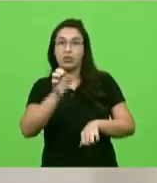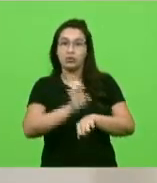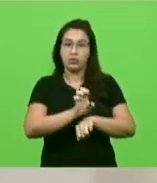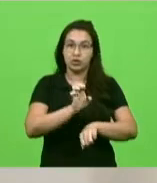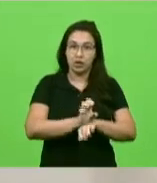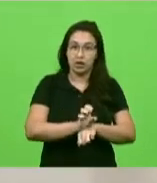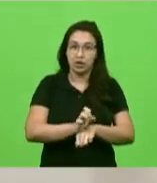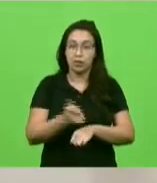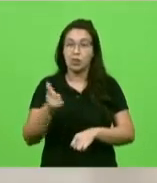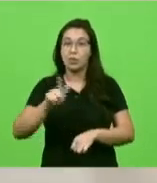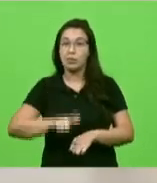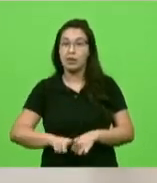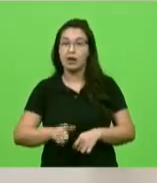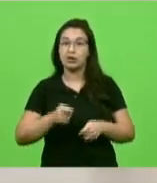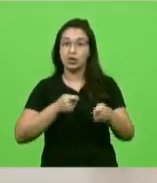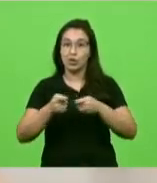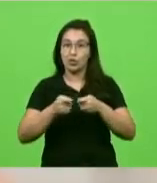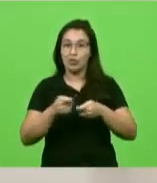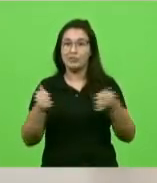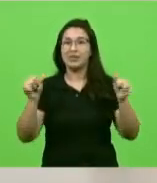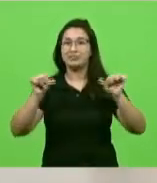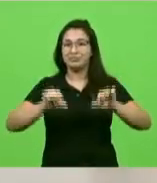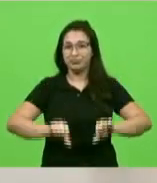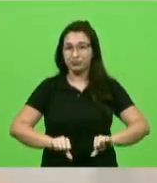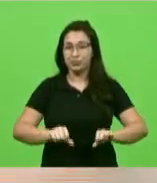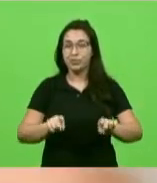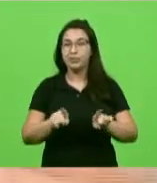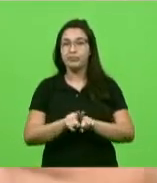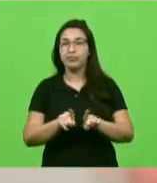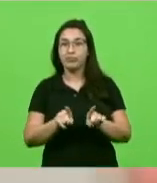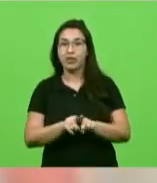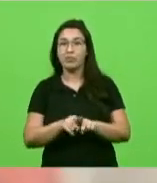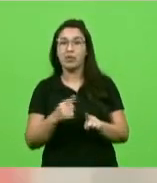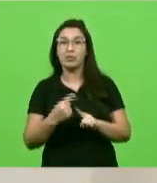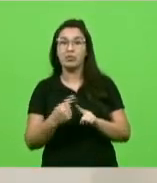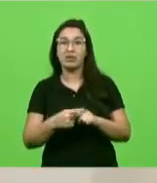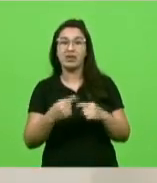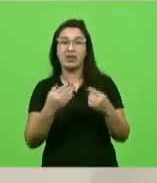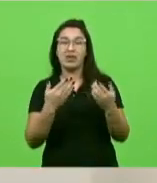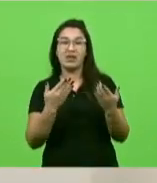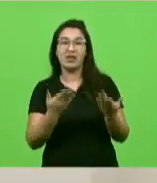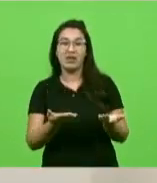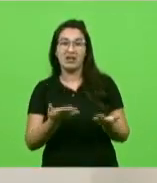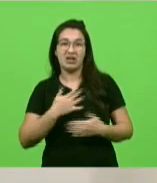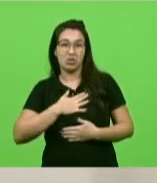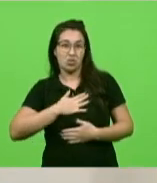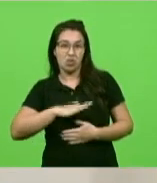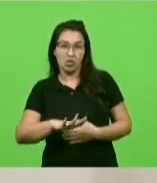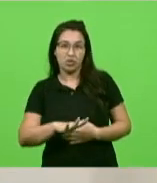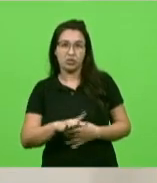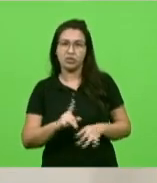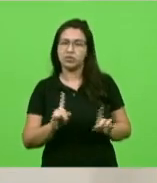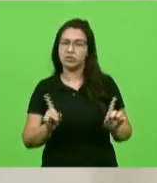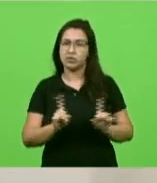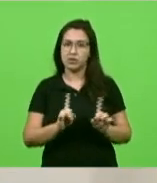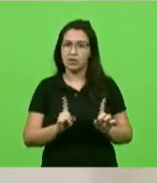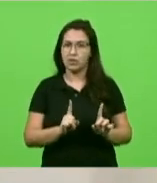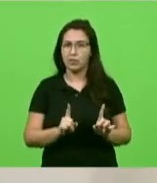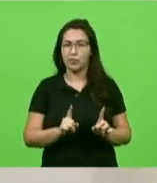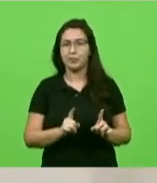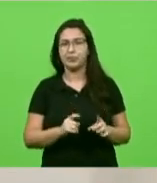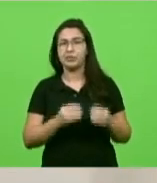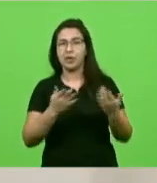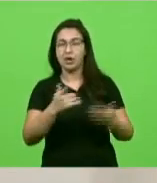vai mal, porque o governante é intransigível ou porque é conveniente. Não se afasta desse modo